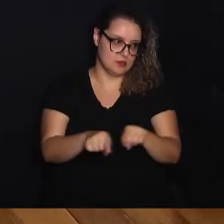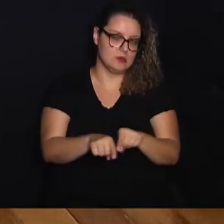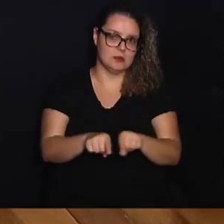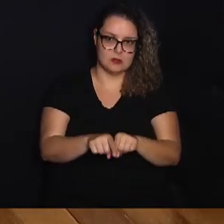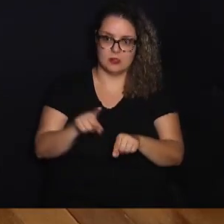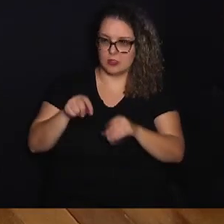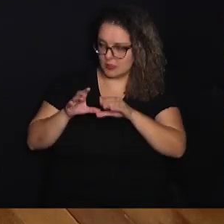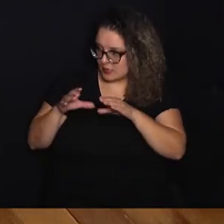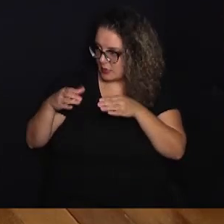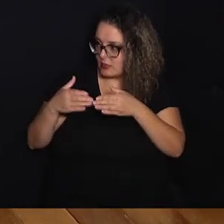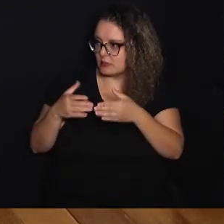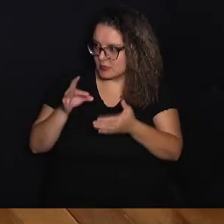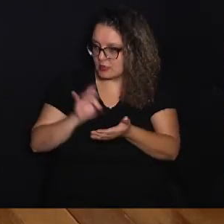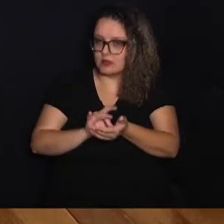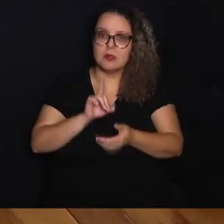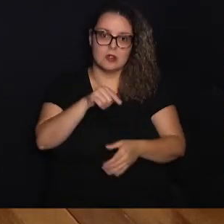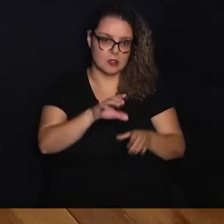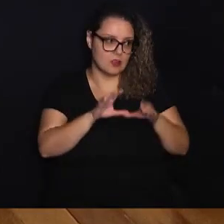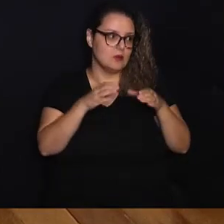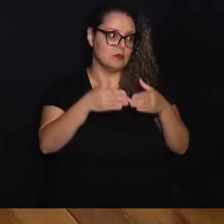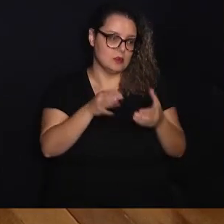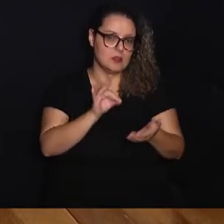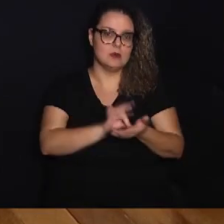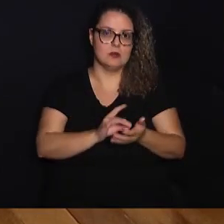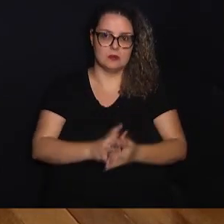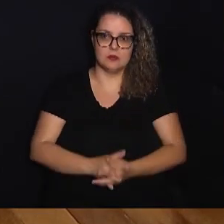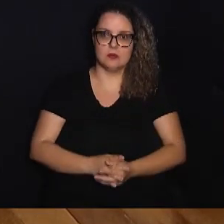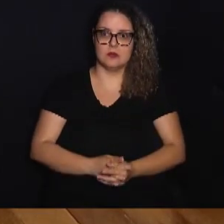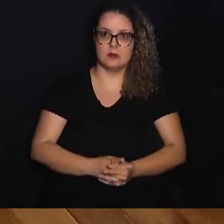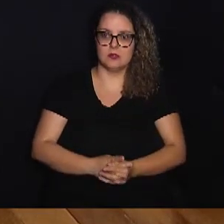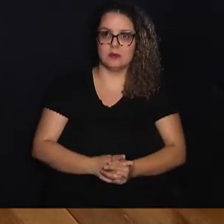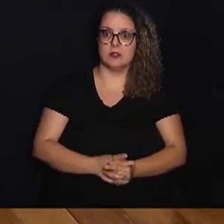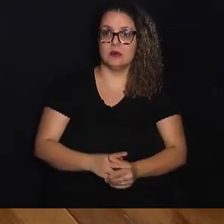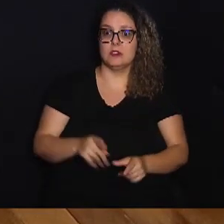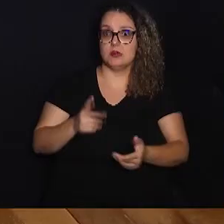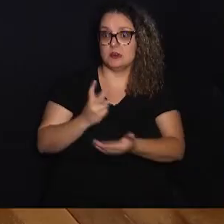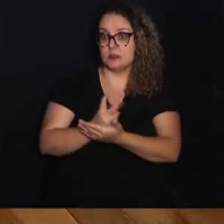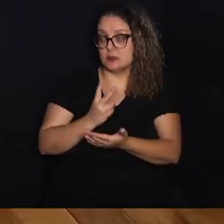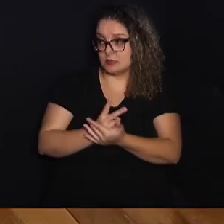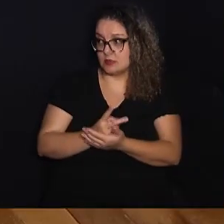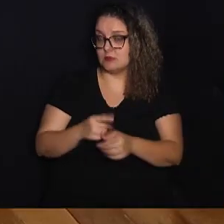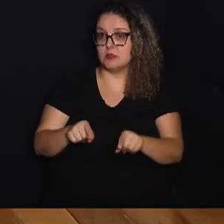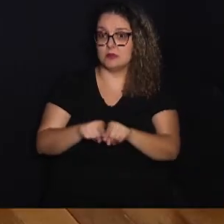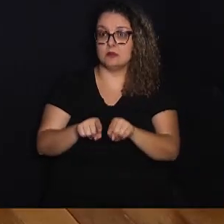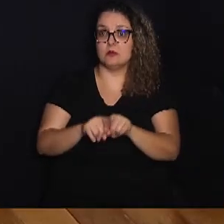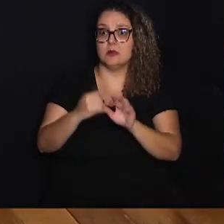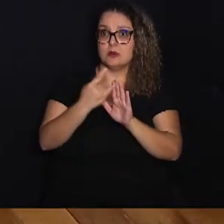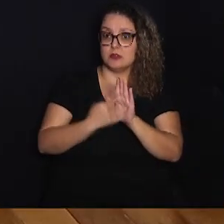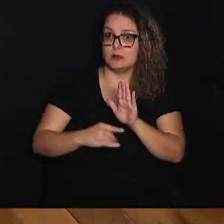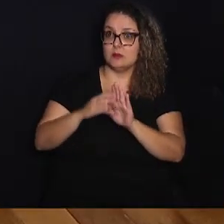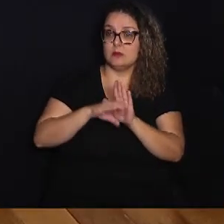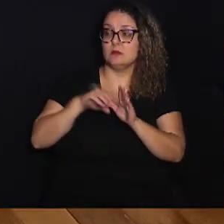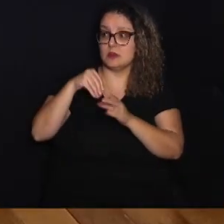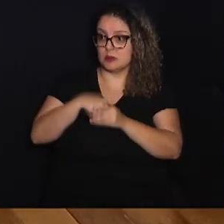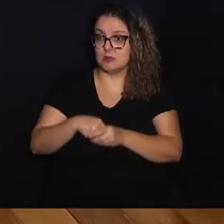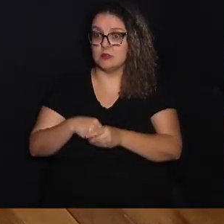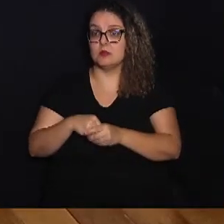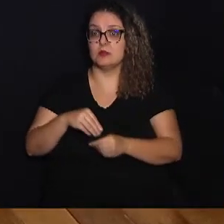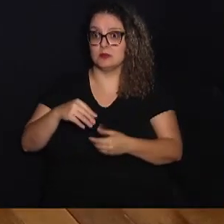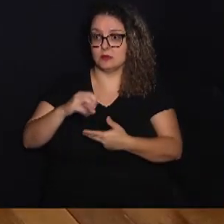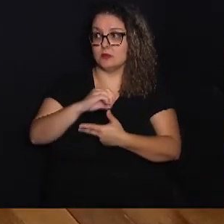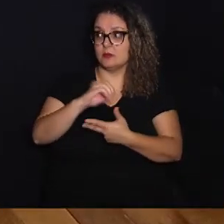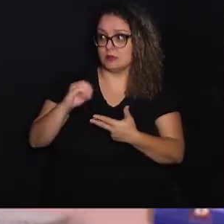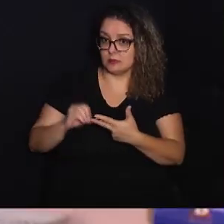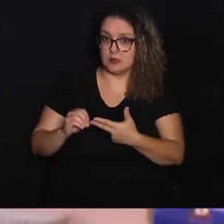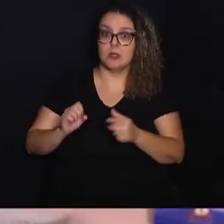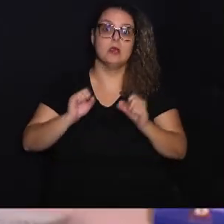uma comunidade mesmo, é uma né? Comunidade. Isso sem deixar de lado, obviamente, o currículo que está previsto no MEC, tudo isso,